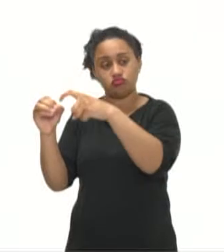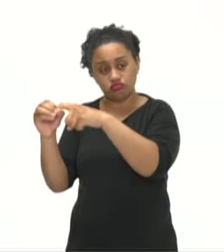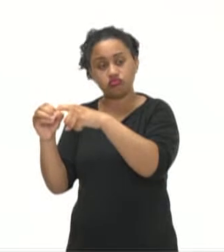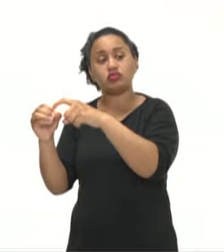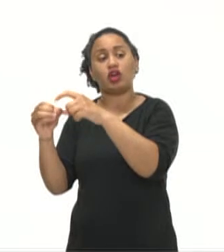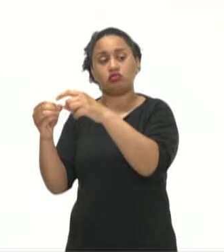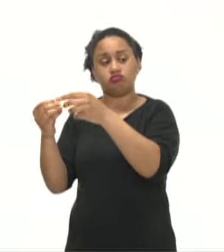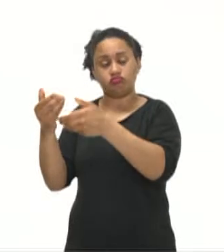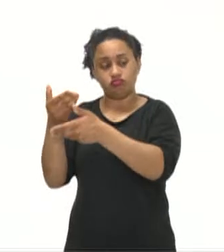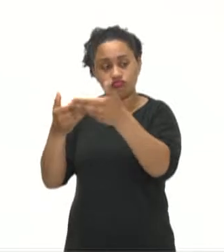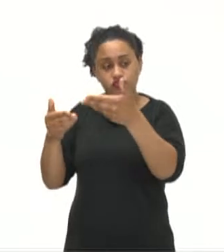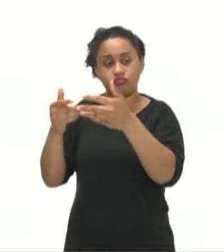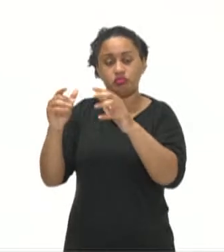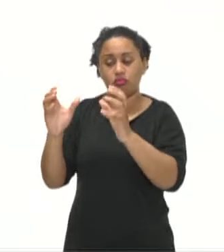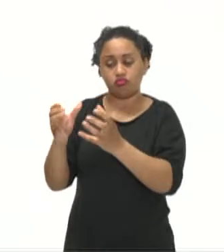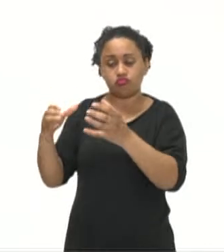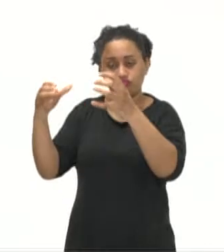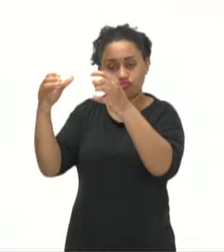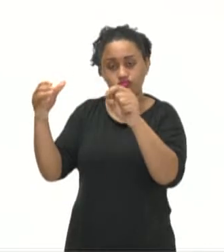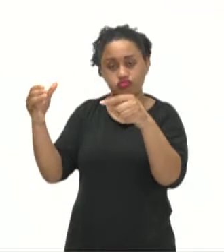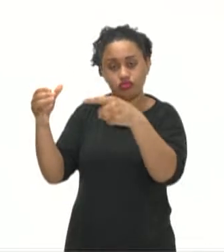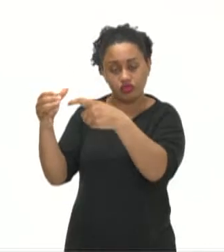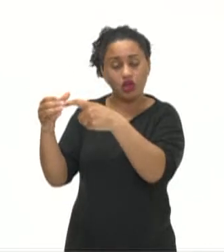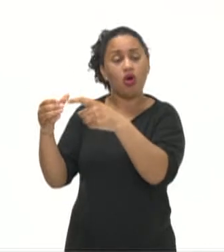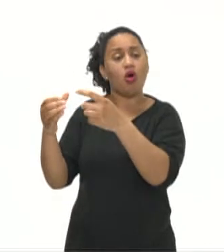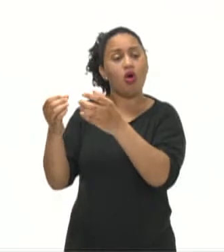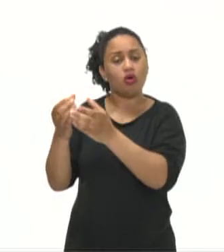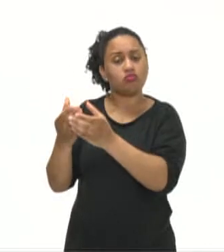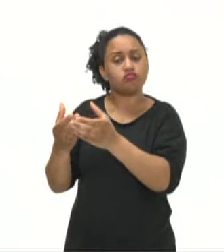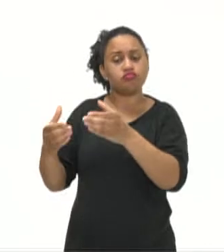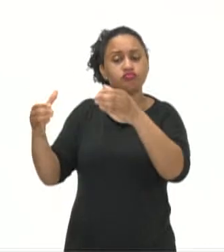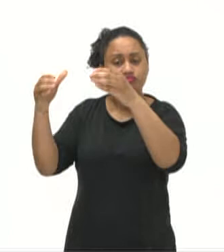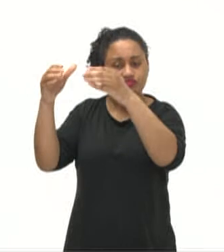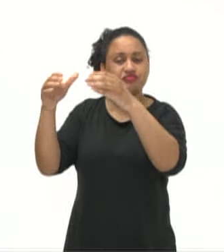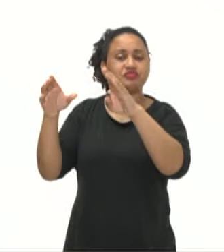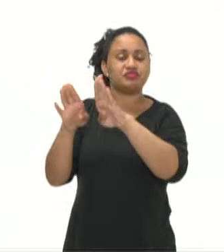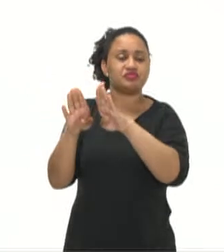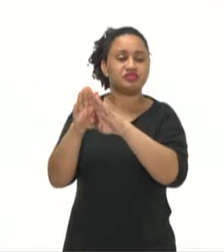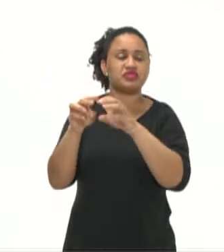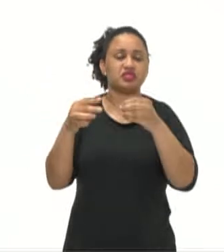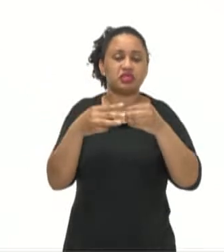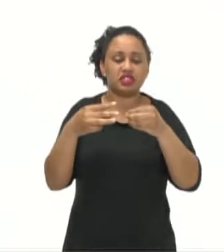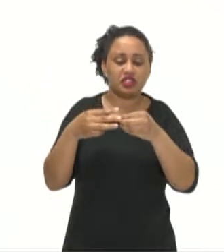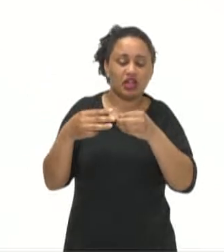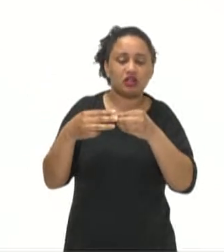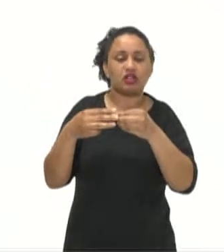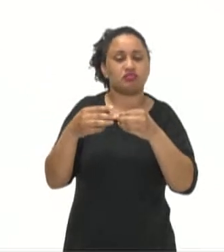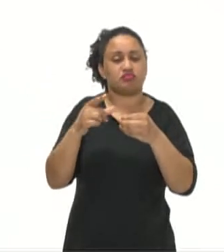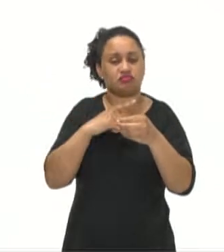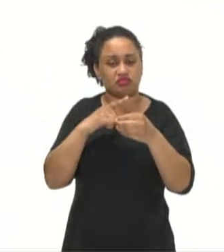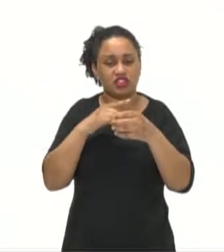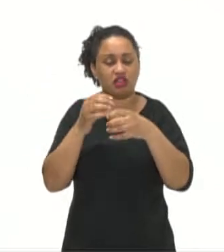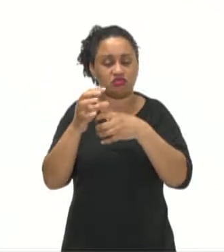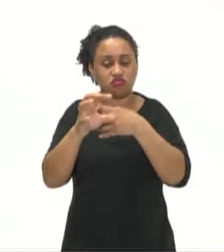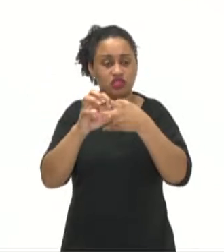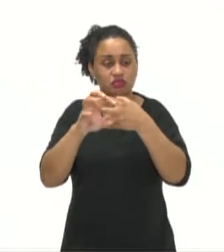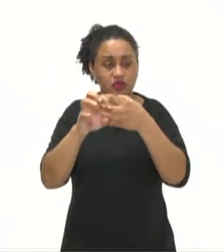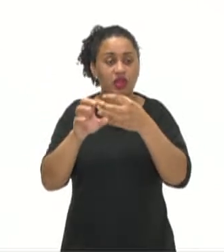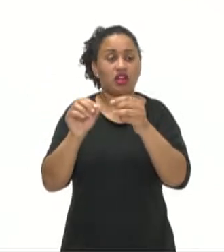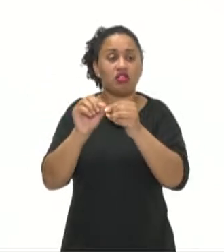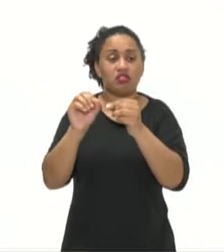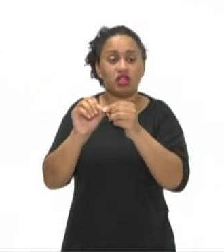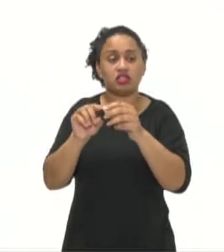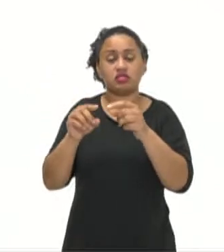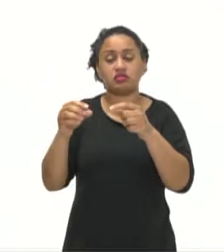Entram então por esses poros ou os próprios coanócitos, que são aquelas células flageladas, certo? Vão enviar então